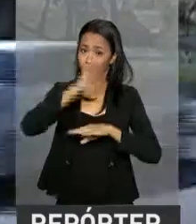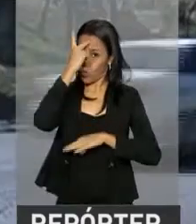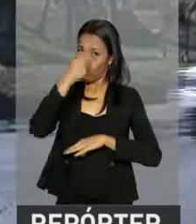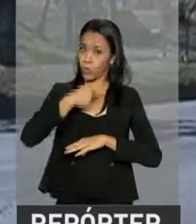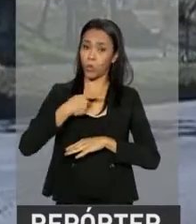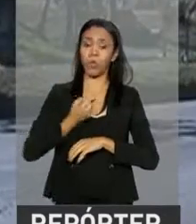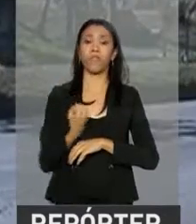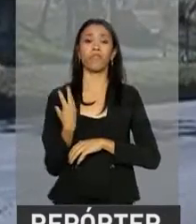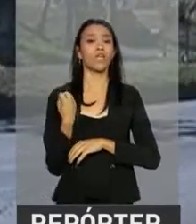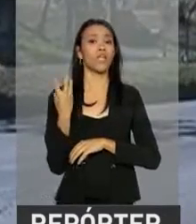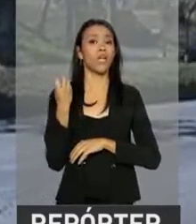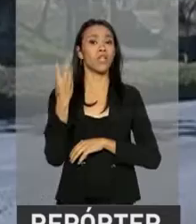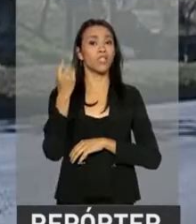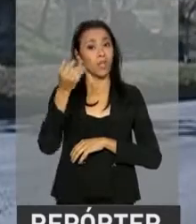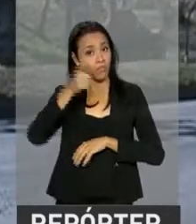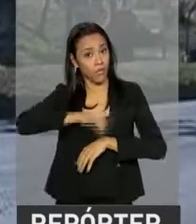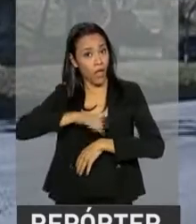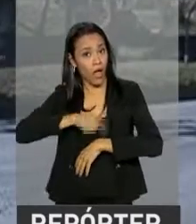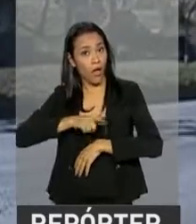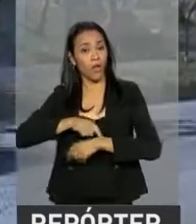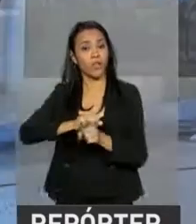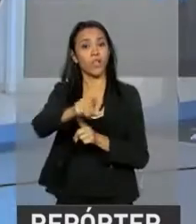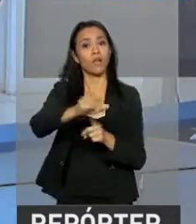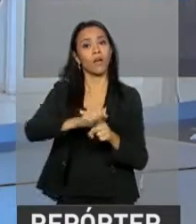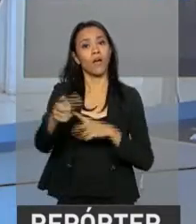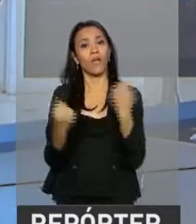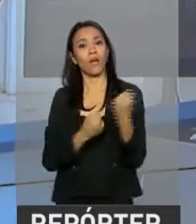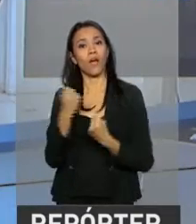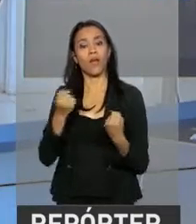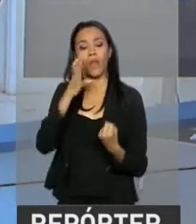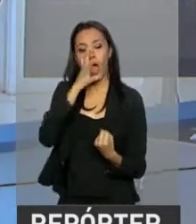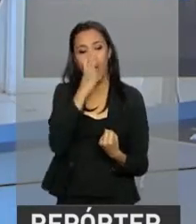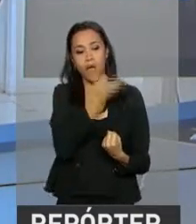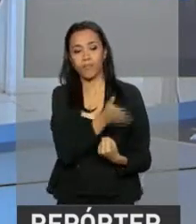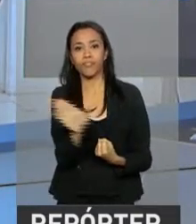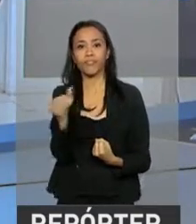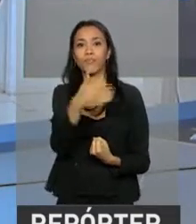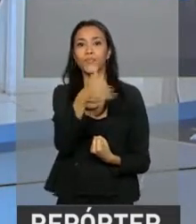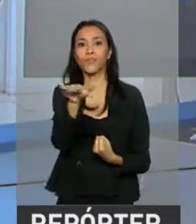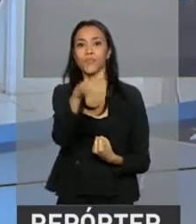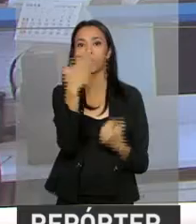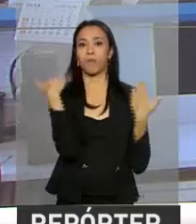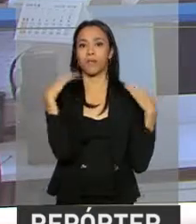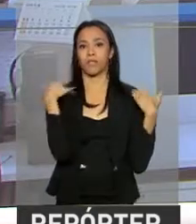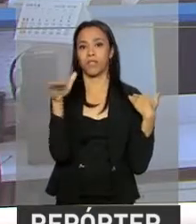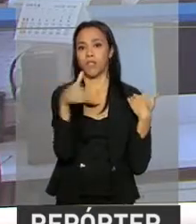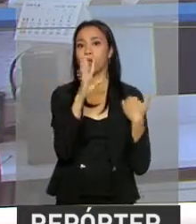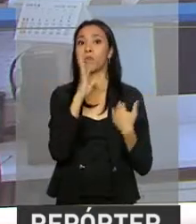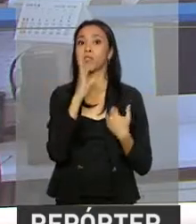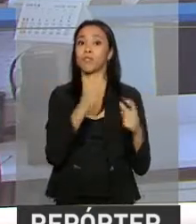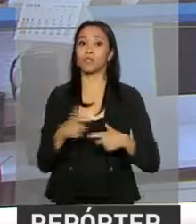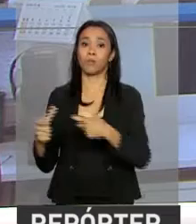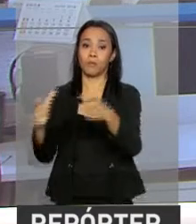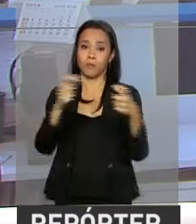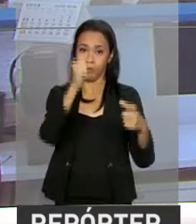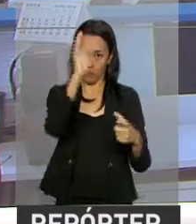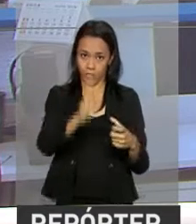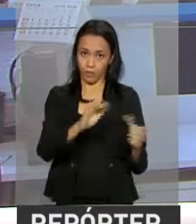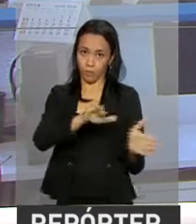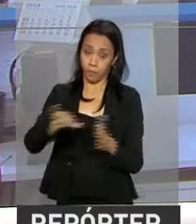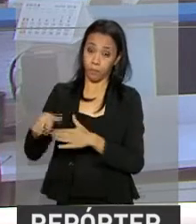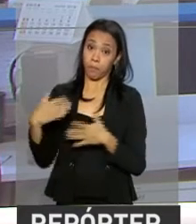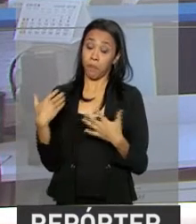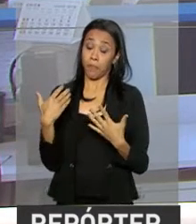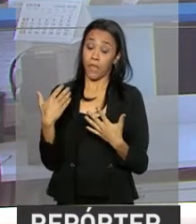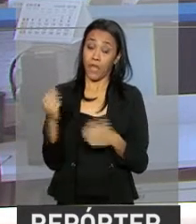na hora de alugar um carro para conhecer vários destinos turísticos aqui no brasil e ainda falando em viajar de carro